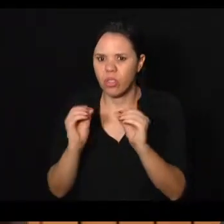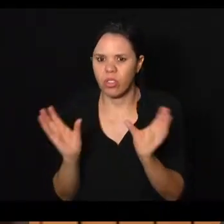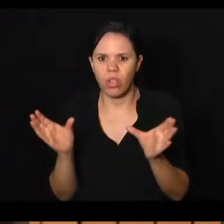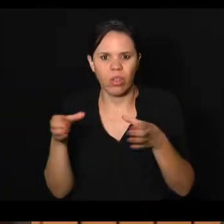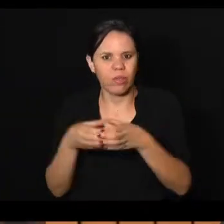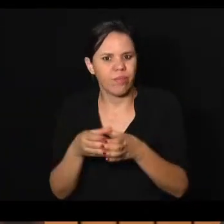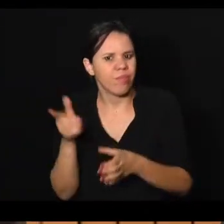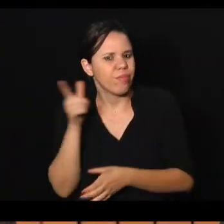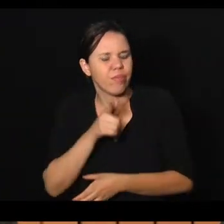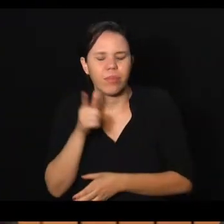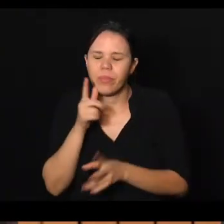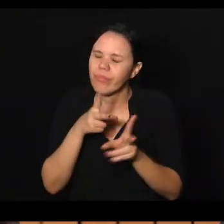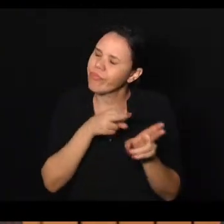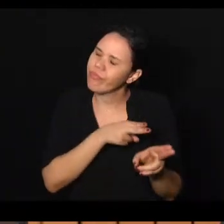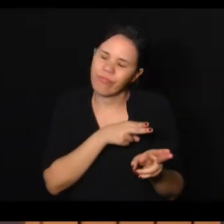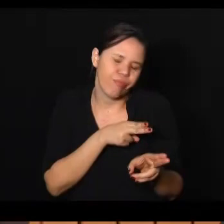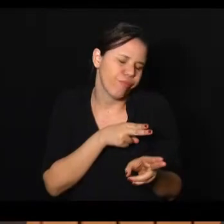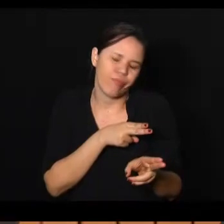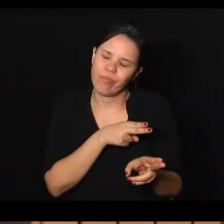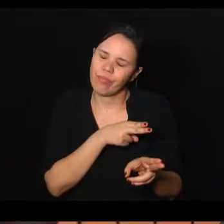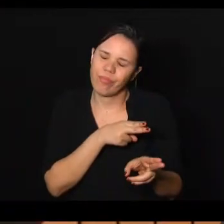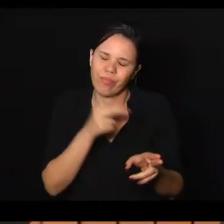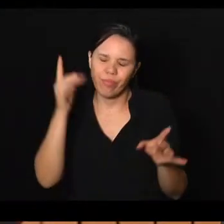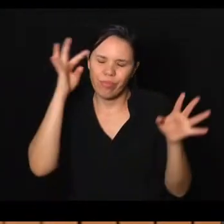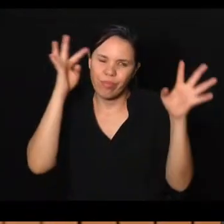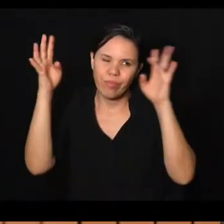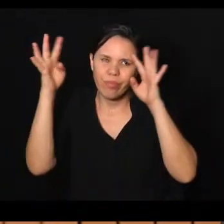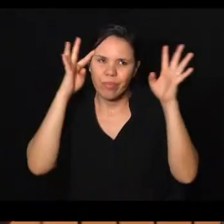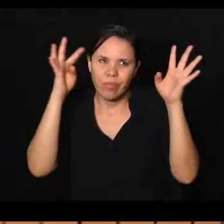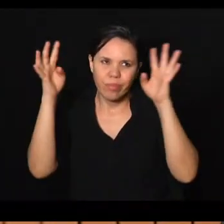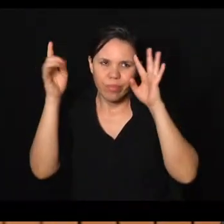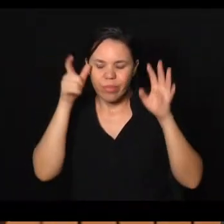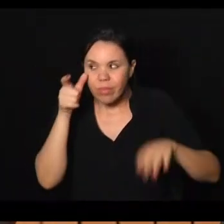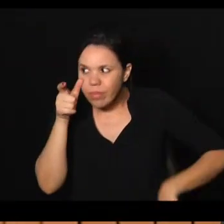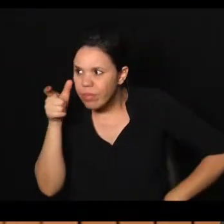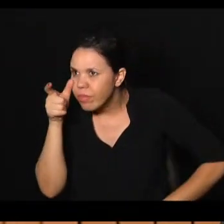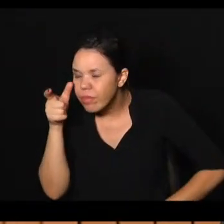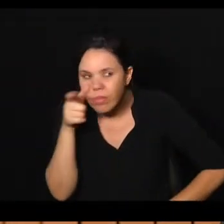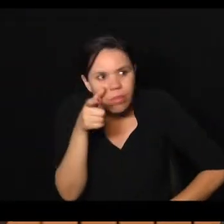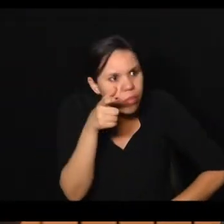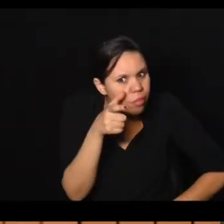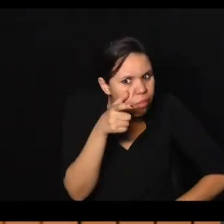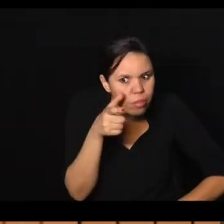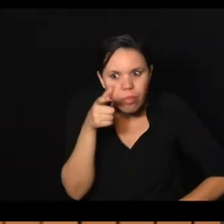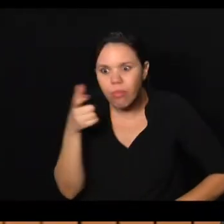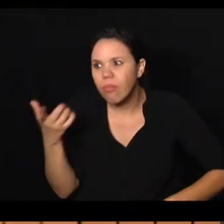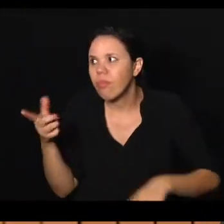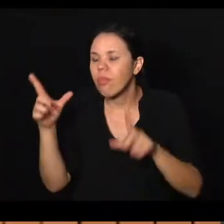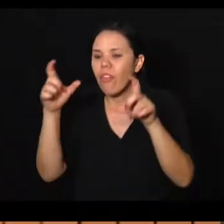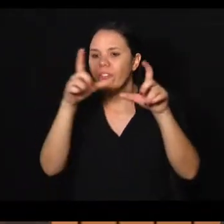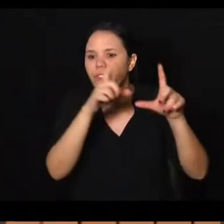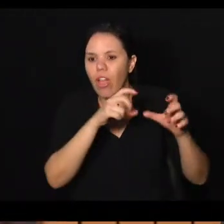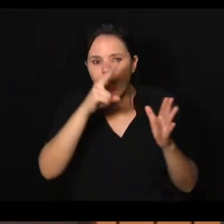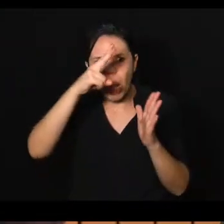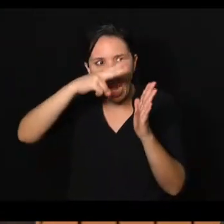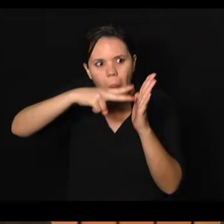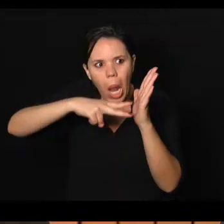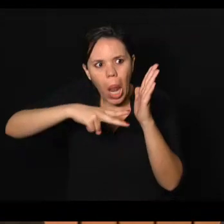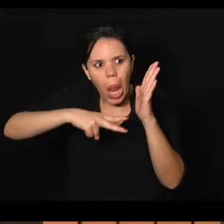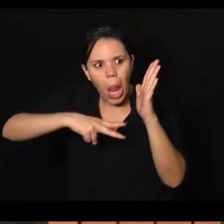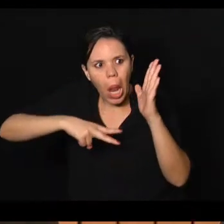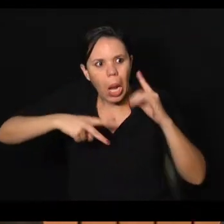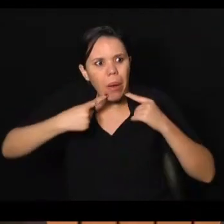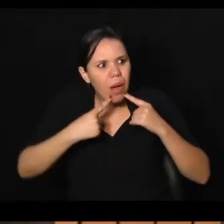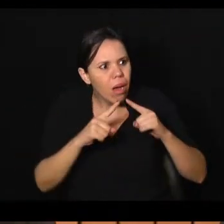não consegue dormir, porque nós temos que assistir as imagens que chegam, nós temos que ler os relatos que